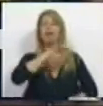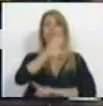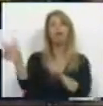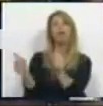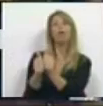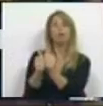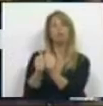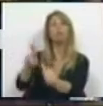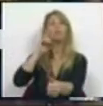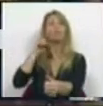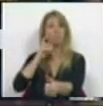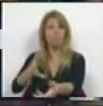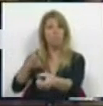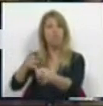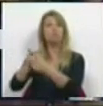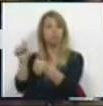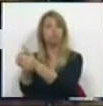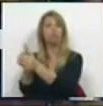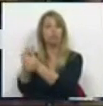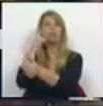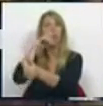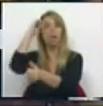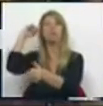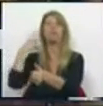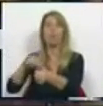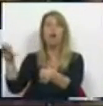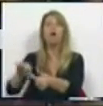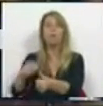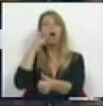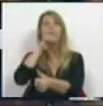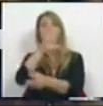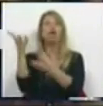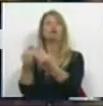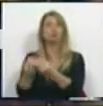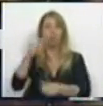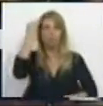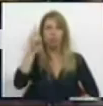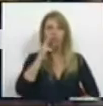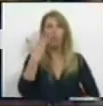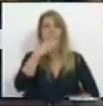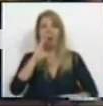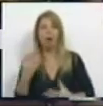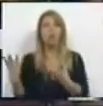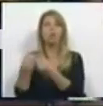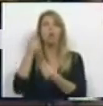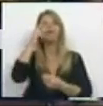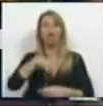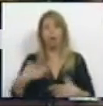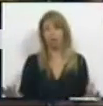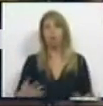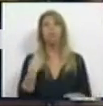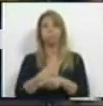defender nas horas de maior dificuldade, sabem quem é que esteve ao lado dos professores, quem é que esteve ao lado dos alunos, enquanto o Governo da